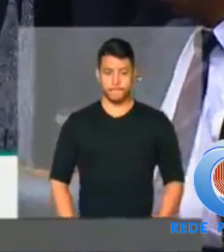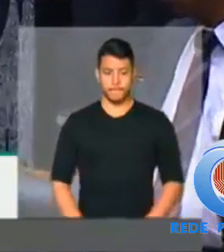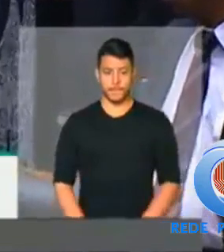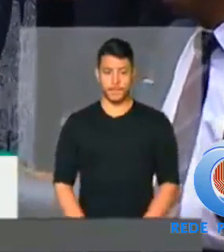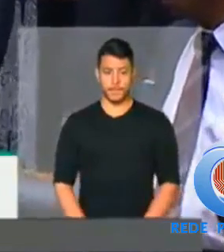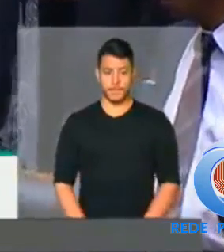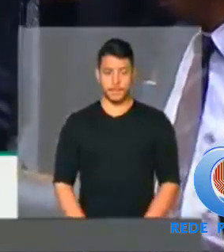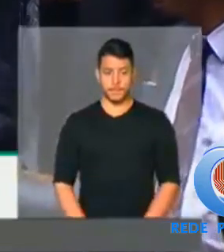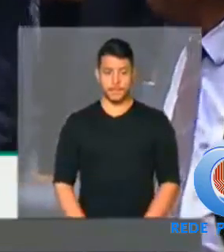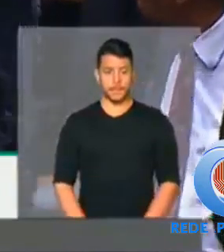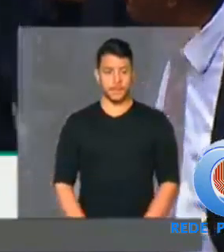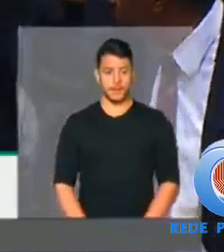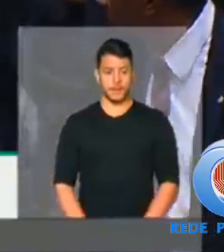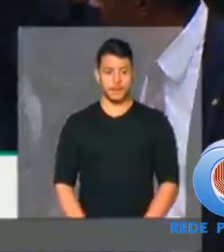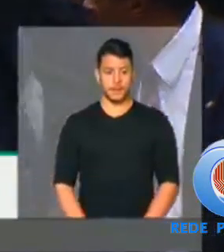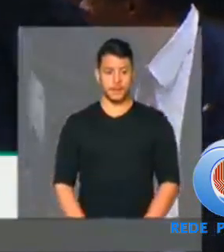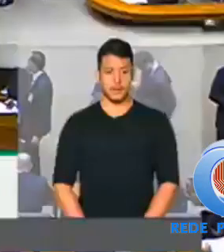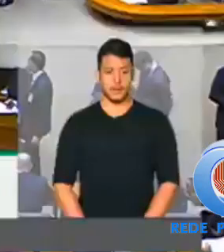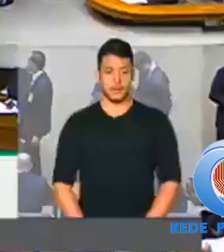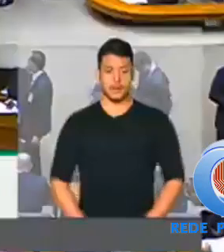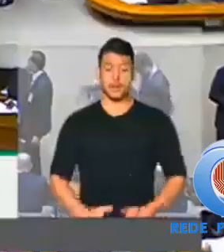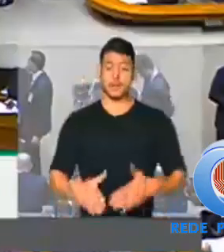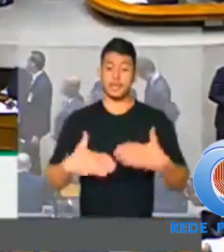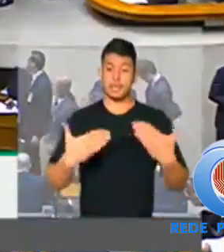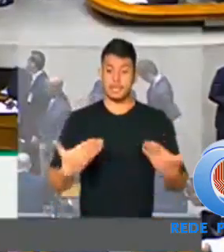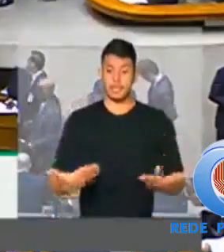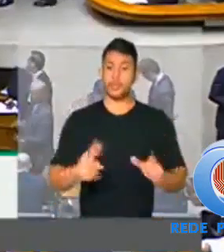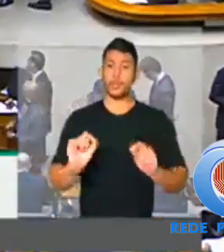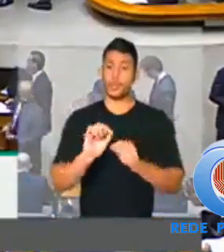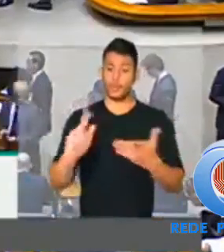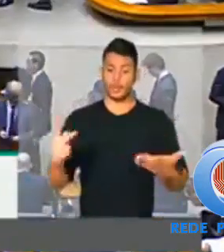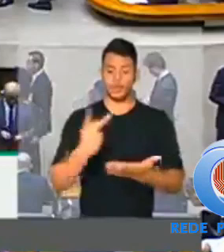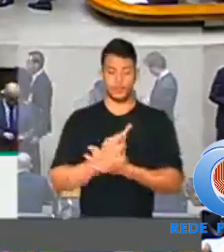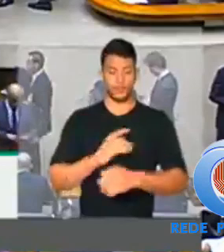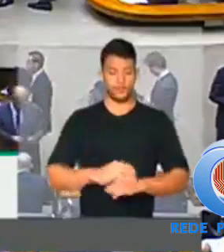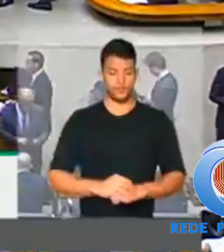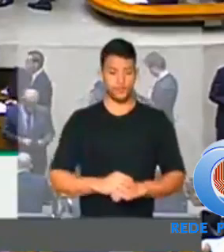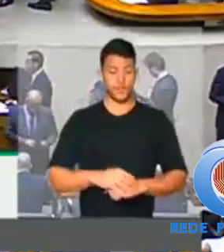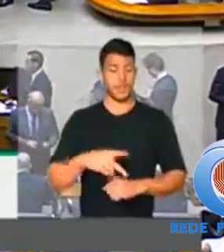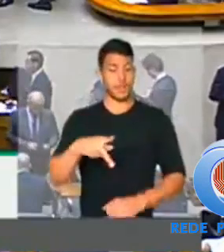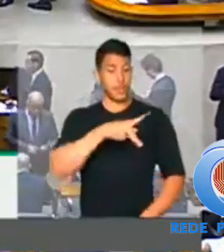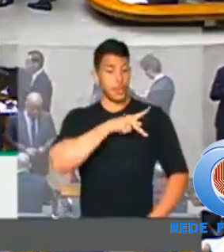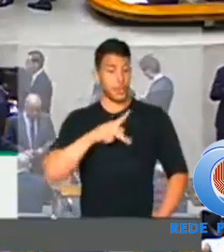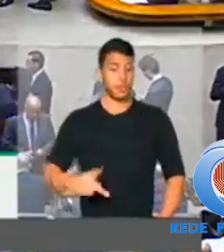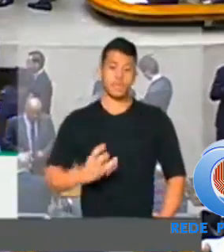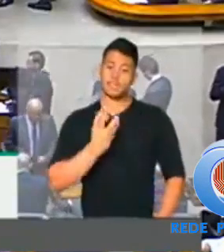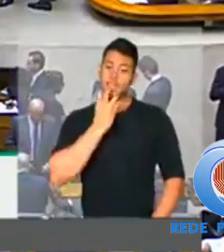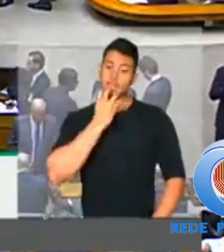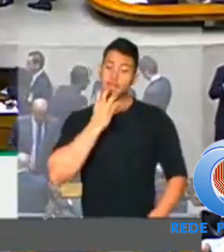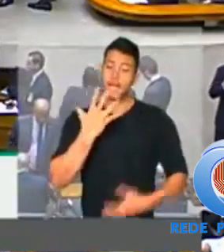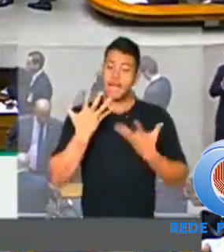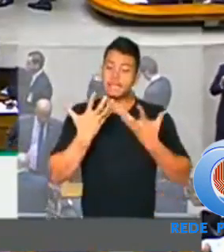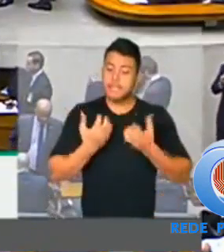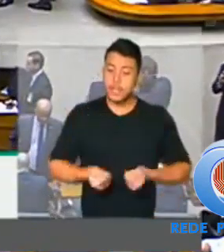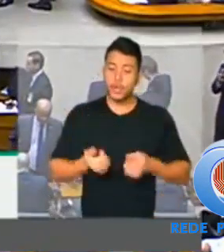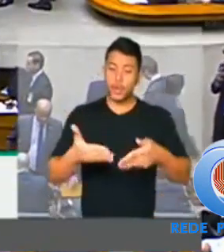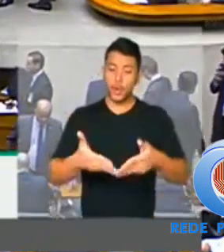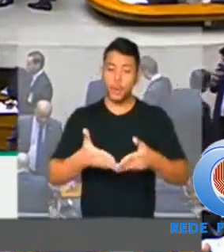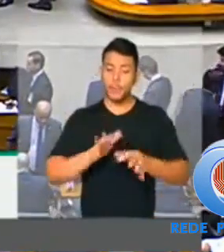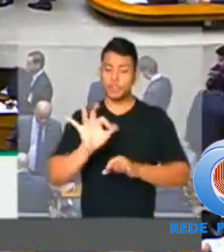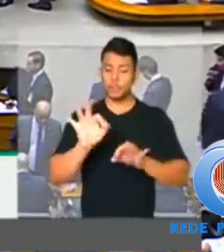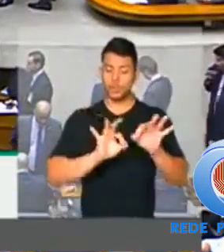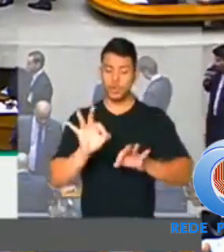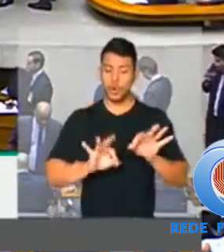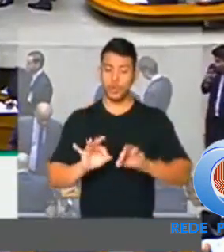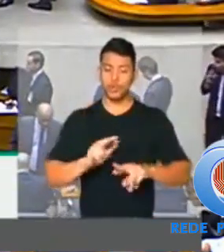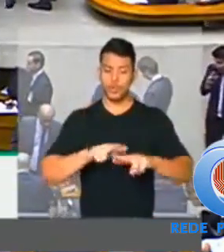Presidente. Tudo bem? Soraya. Tudo bem, Soraya? Sou relatora revisora. Então, o que o presidente Rodrigo Maia fez agora foi atender parte de uma questão de ordem feita pelo PDT, através do